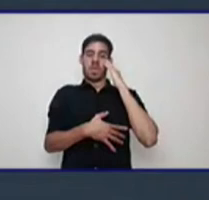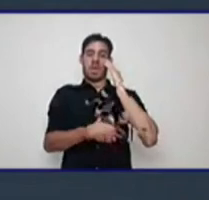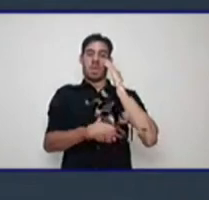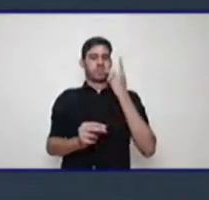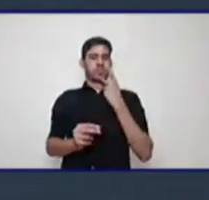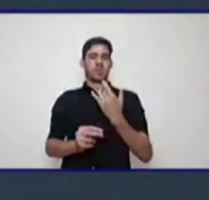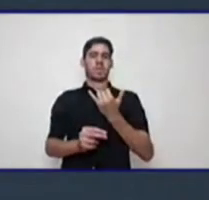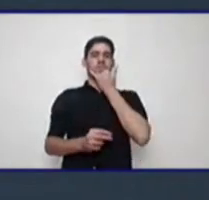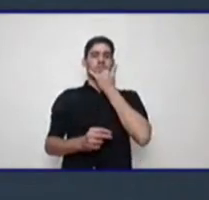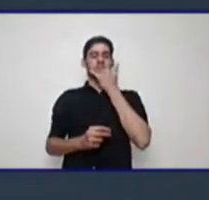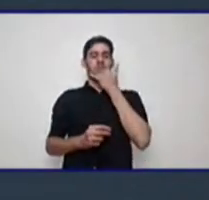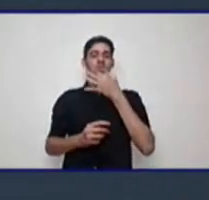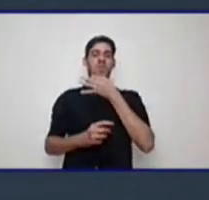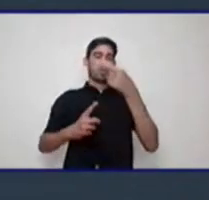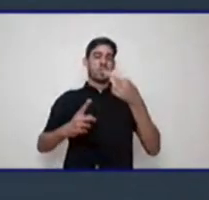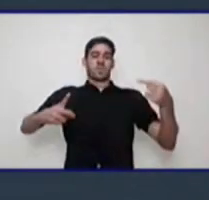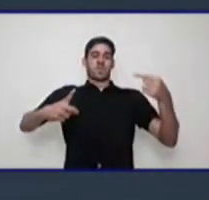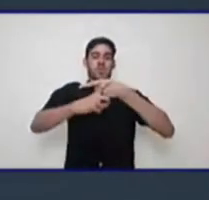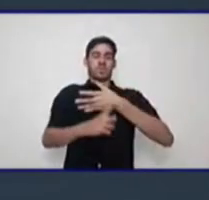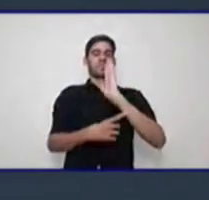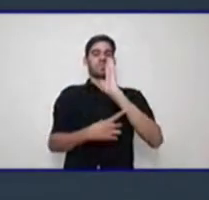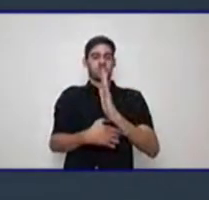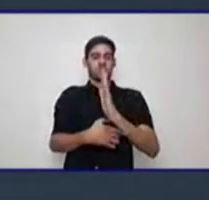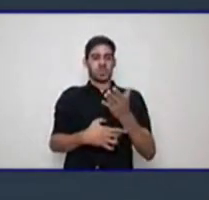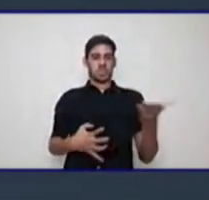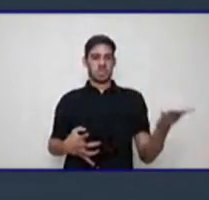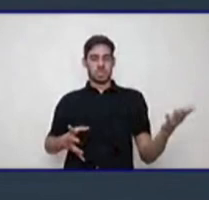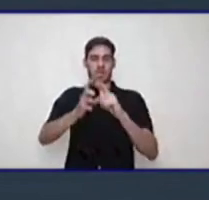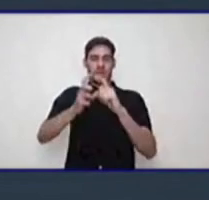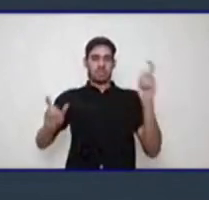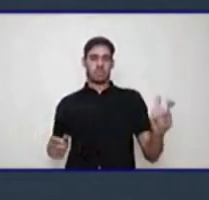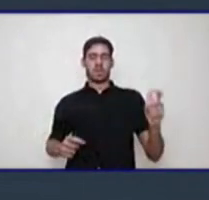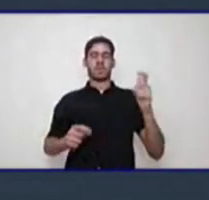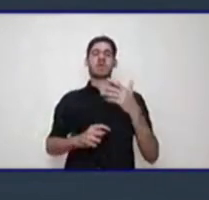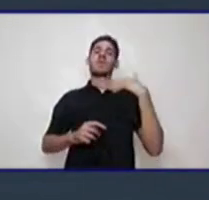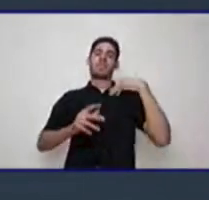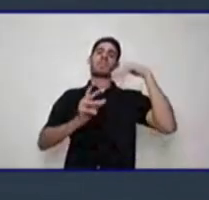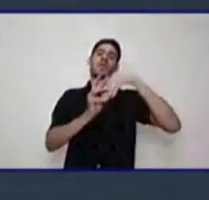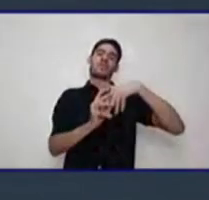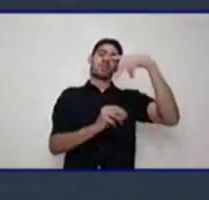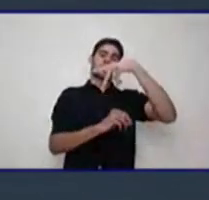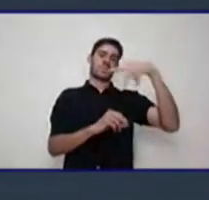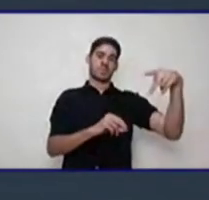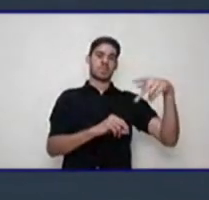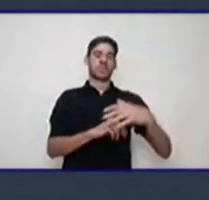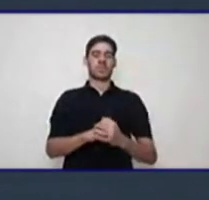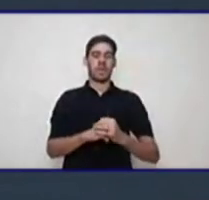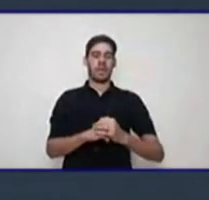vênias da divergência que já se fez maioria. É como voto, senhor presidente.